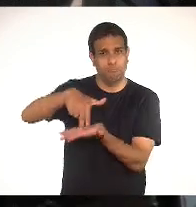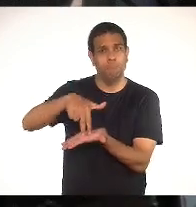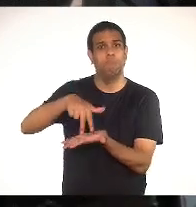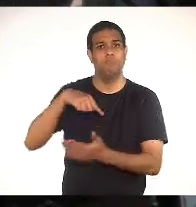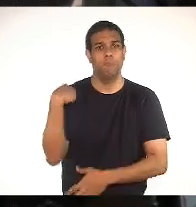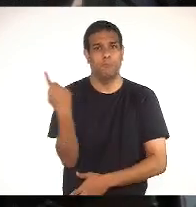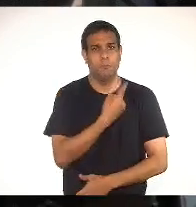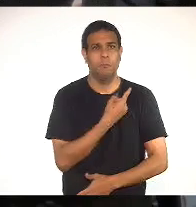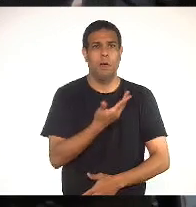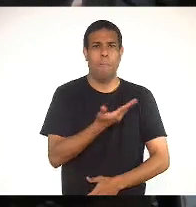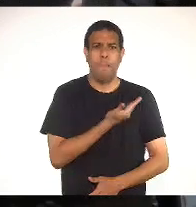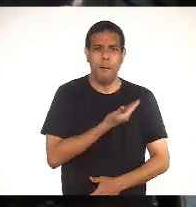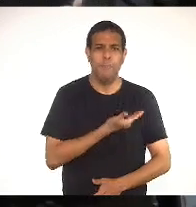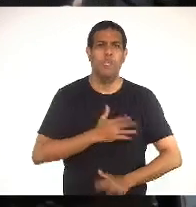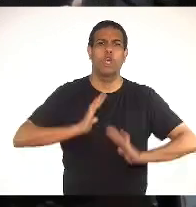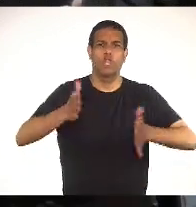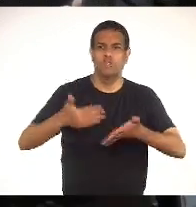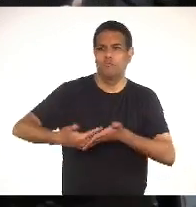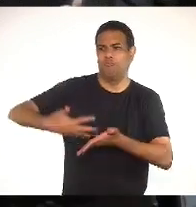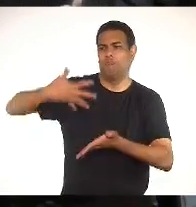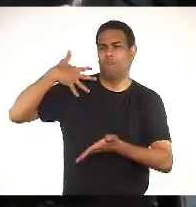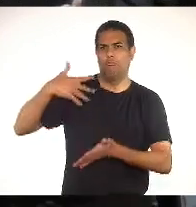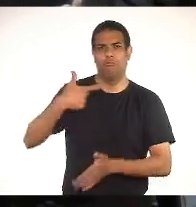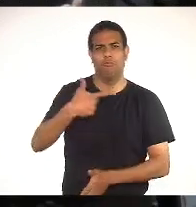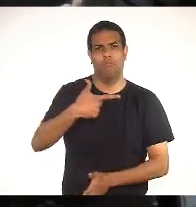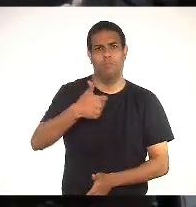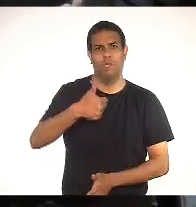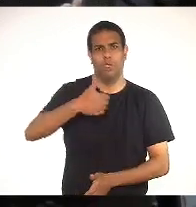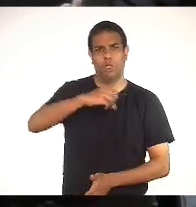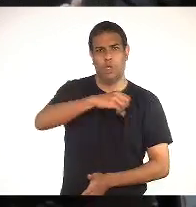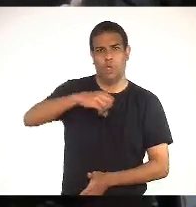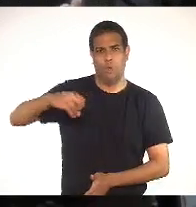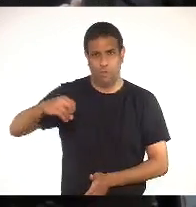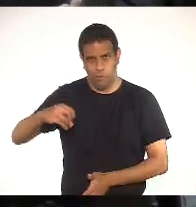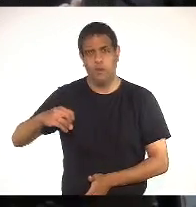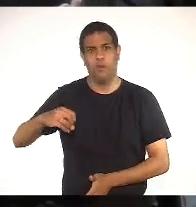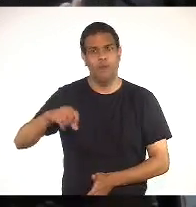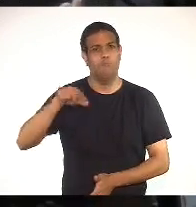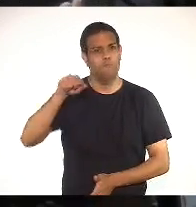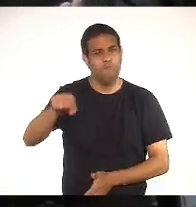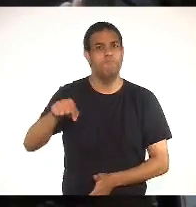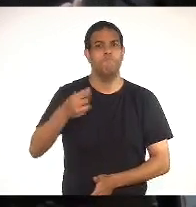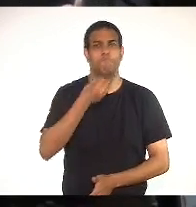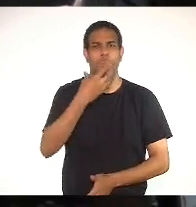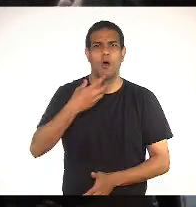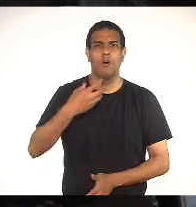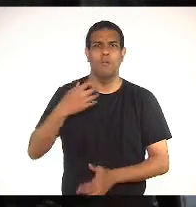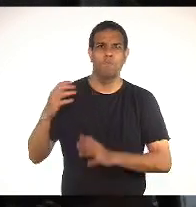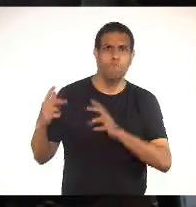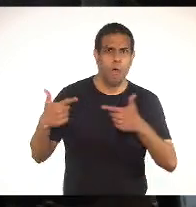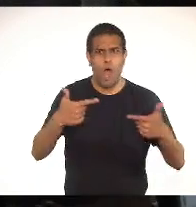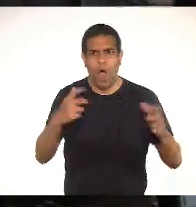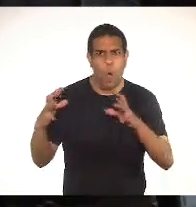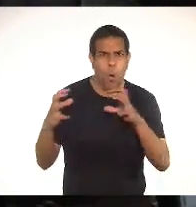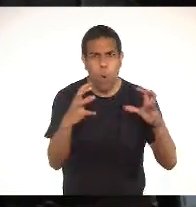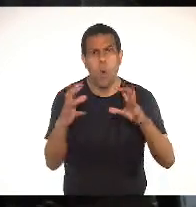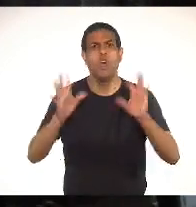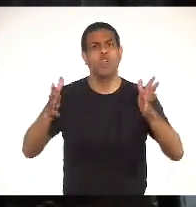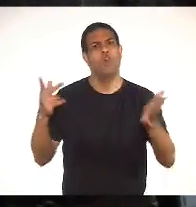nosso amigo aqui no ano de 99 e 2000. Aquela tribuna ali, brigou muito ali, na